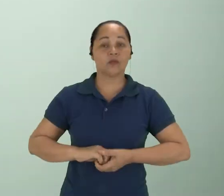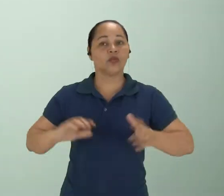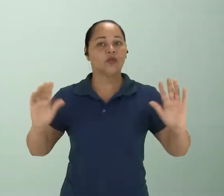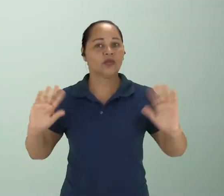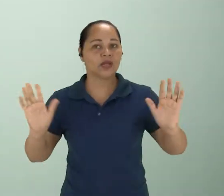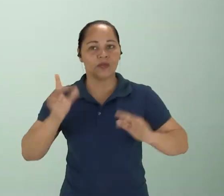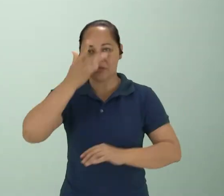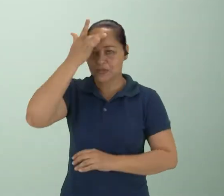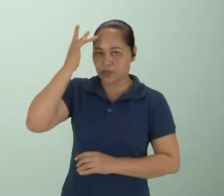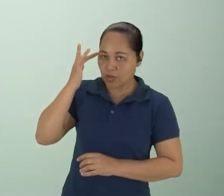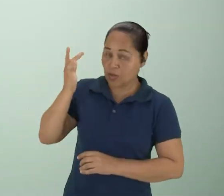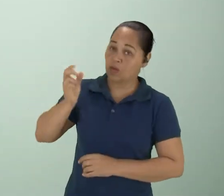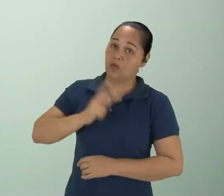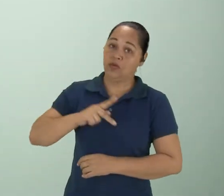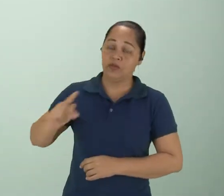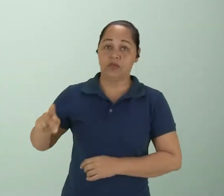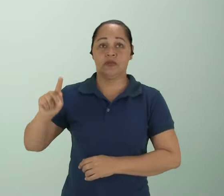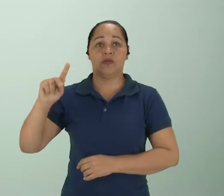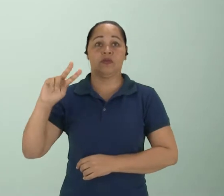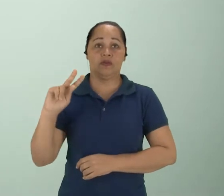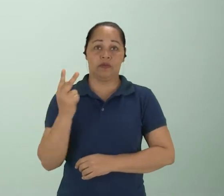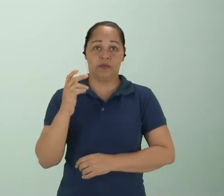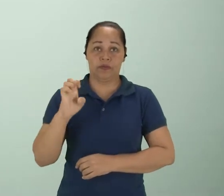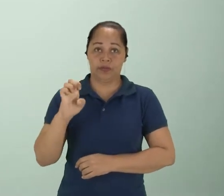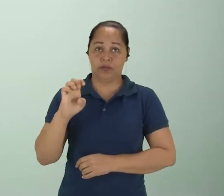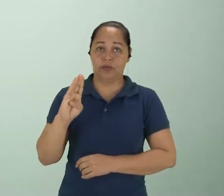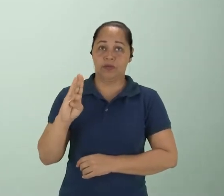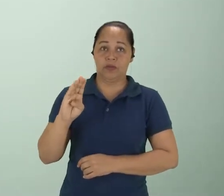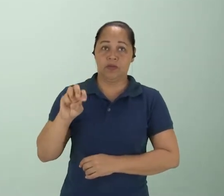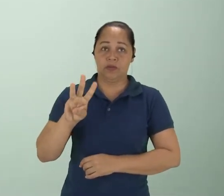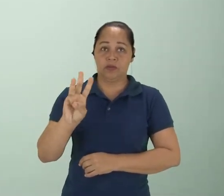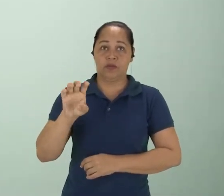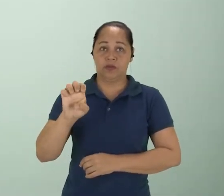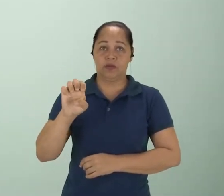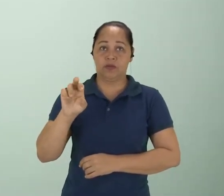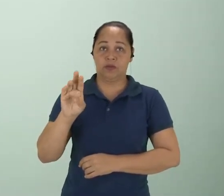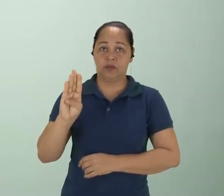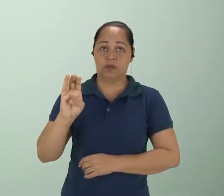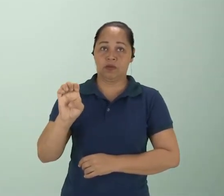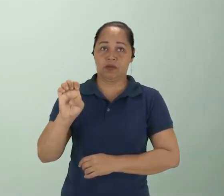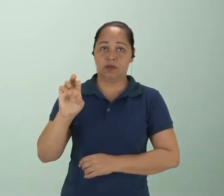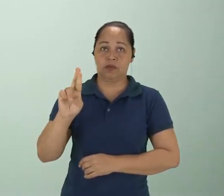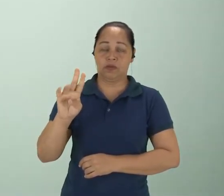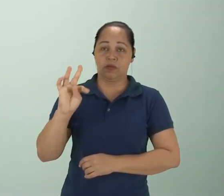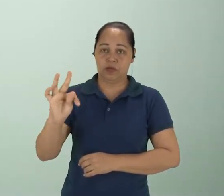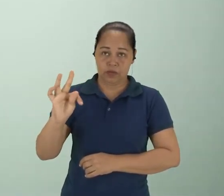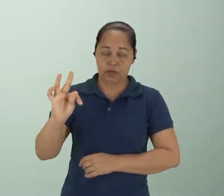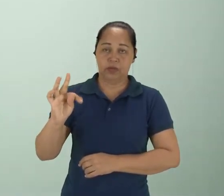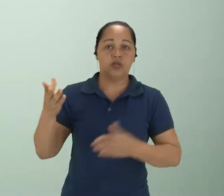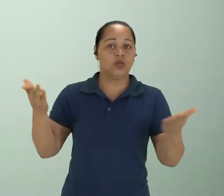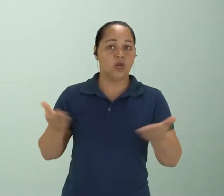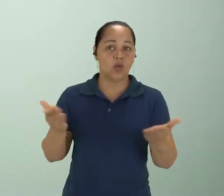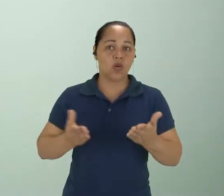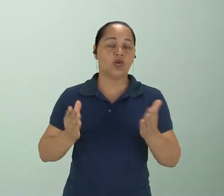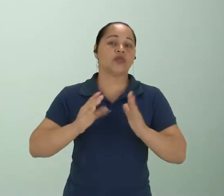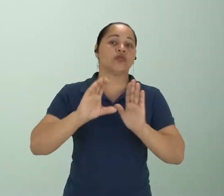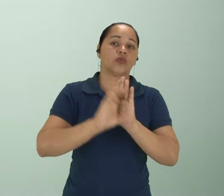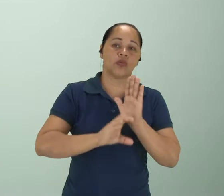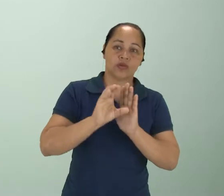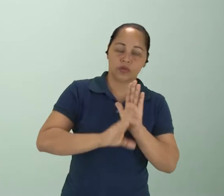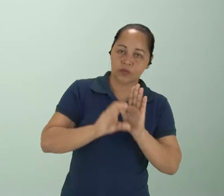Olá pessoal, aqui é o professor Ebert de História e hoje vamos falar de um conteúdo muito irreverente, um conteúdo